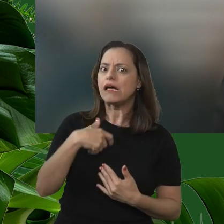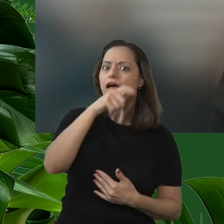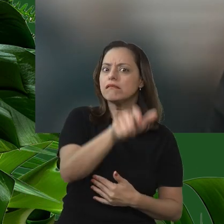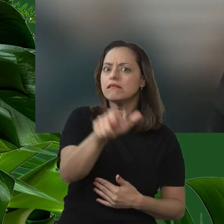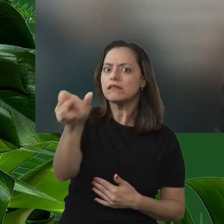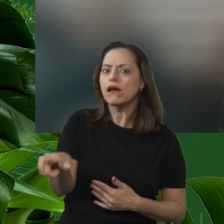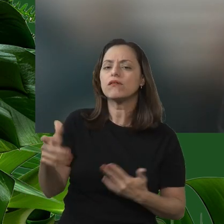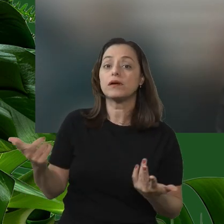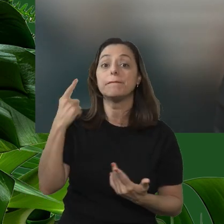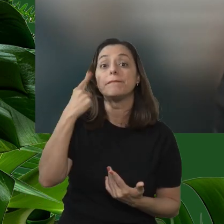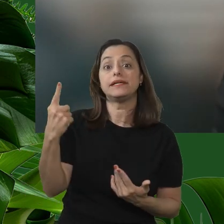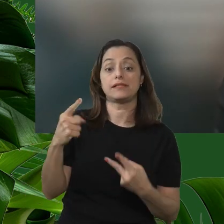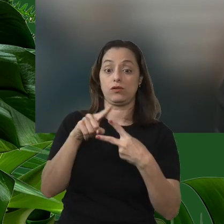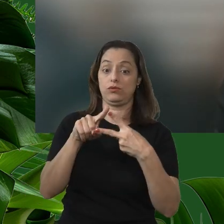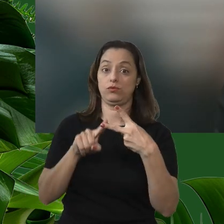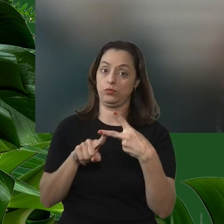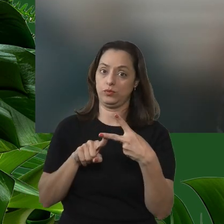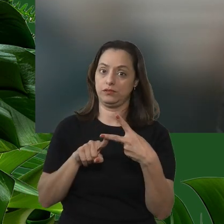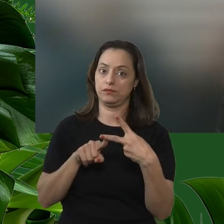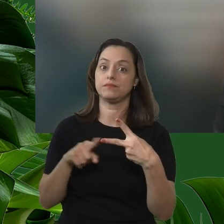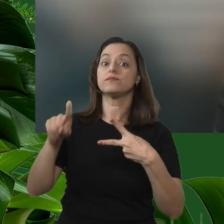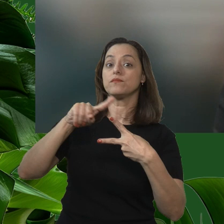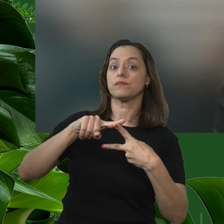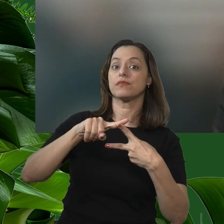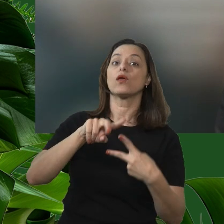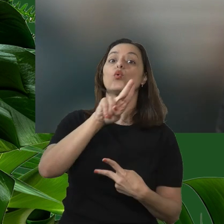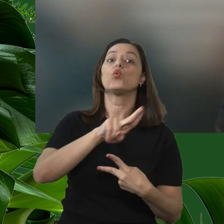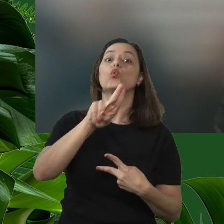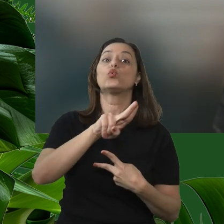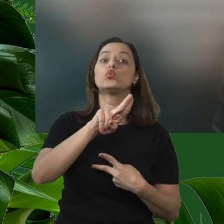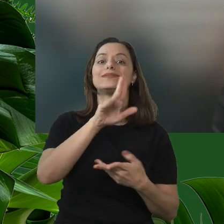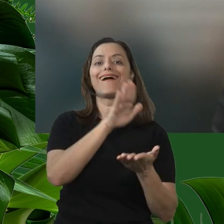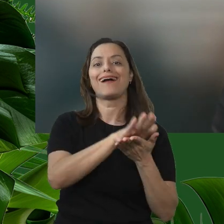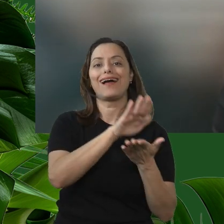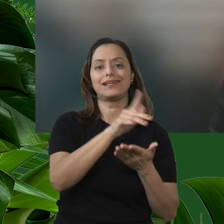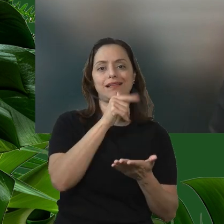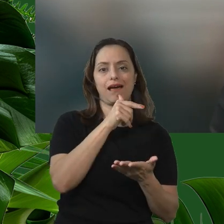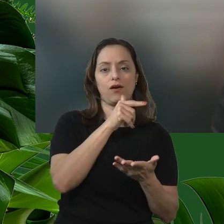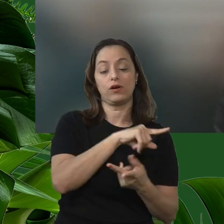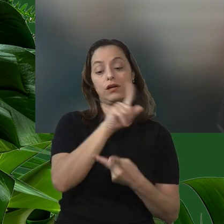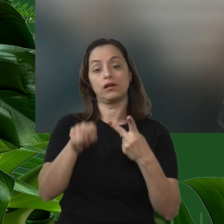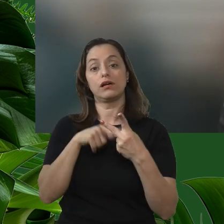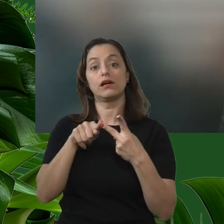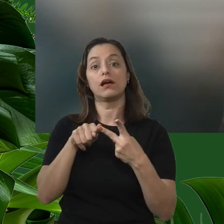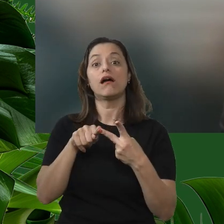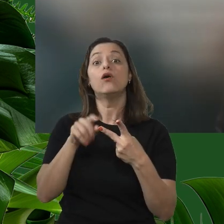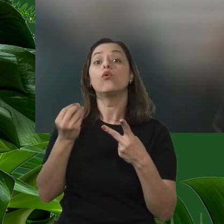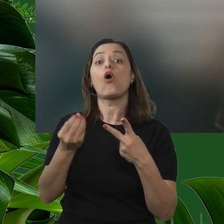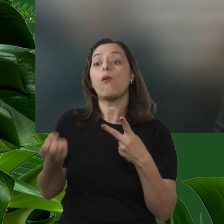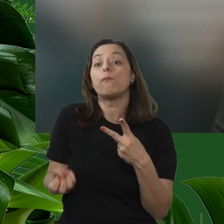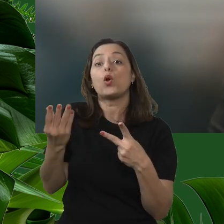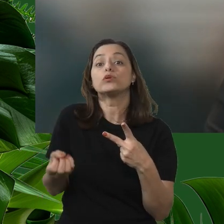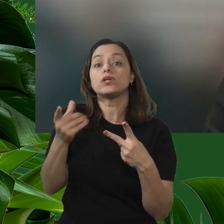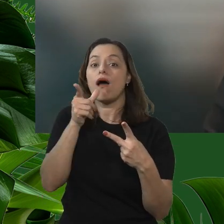quando a gente pensa em água: no consumo de água e na produção de água. Então, a gente tem que refletir sobre o quanto a gente,